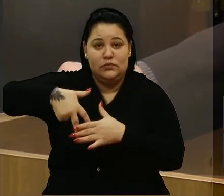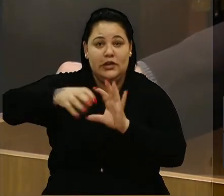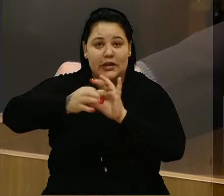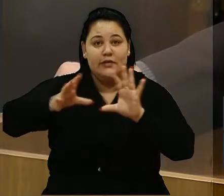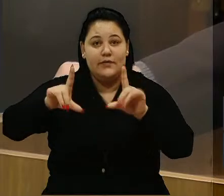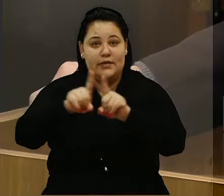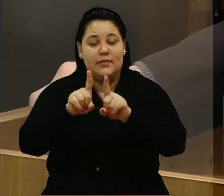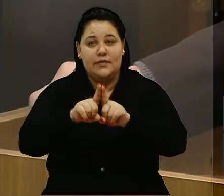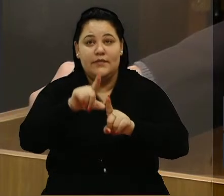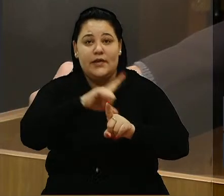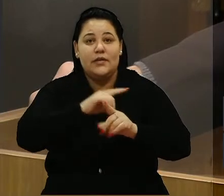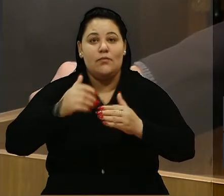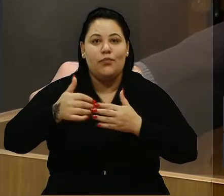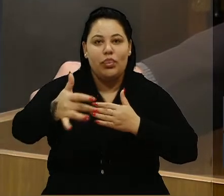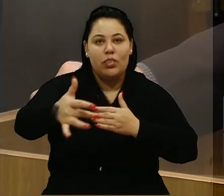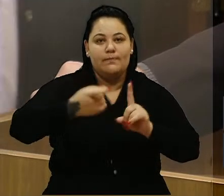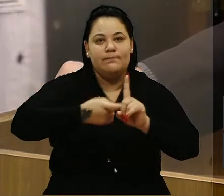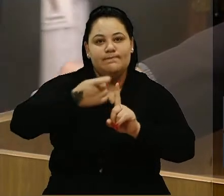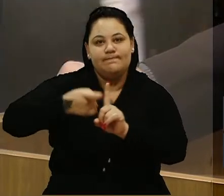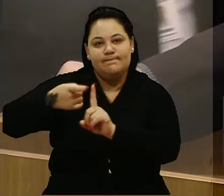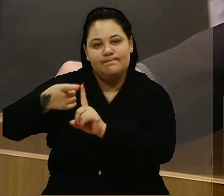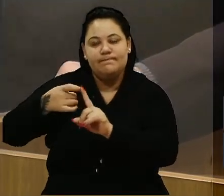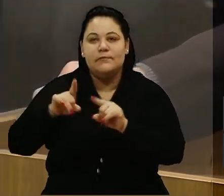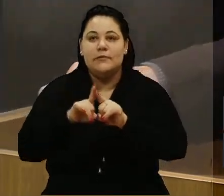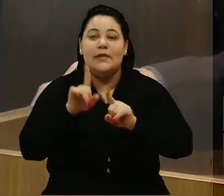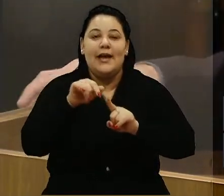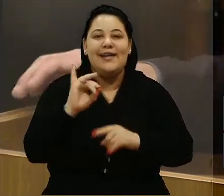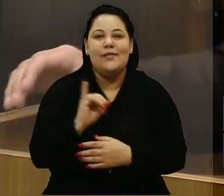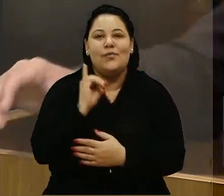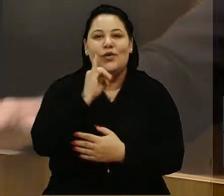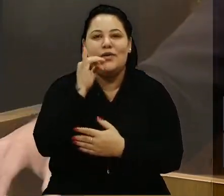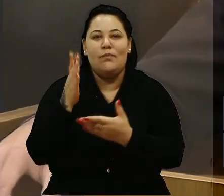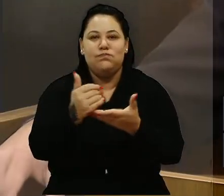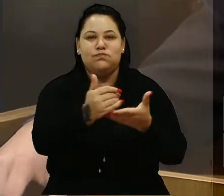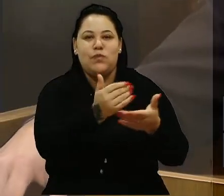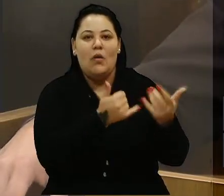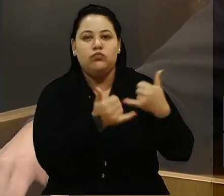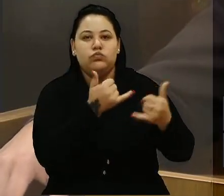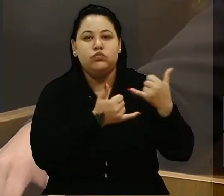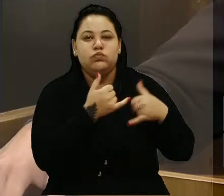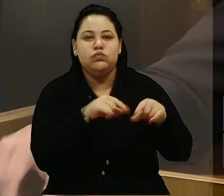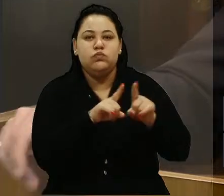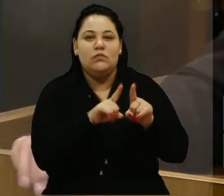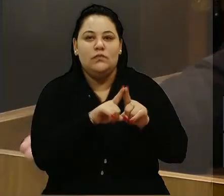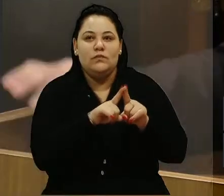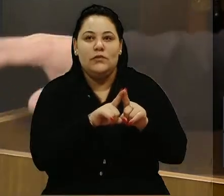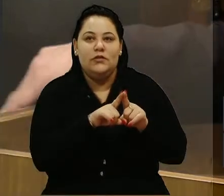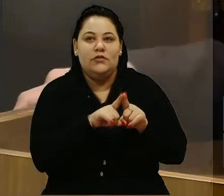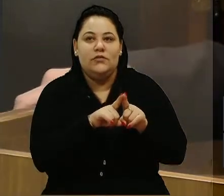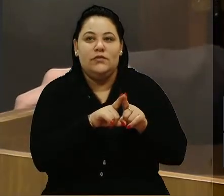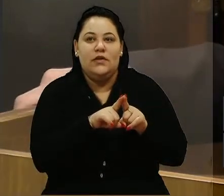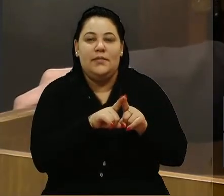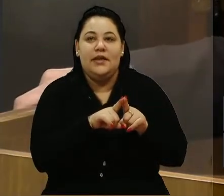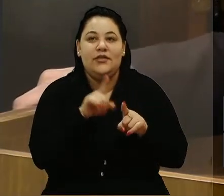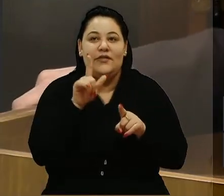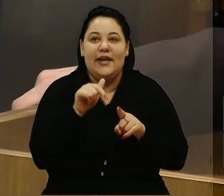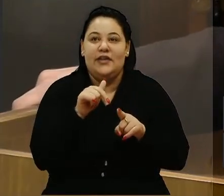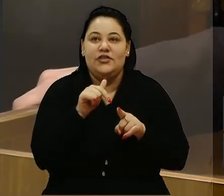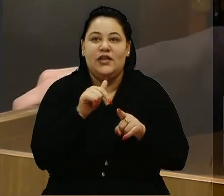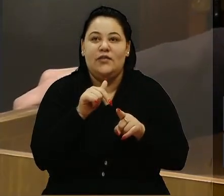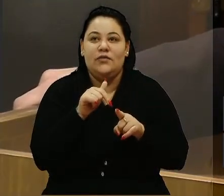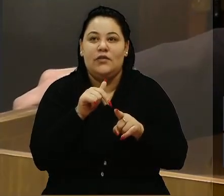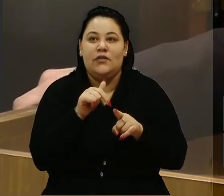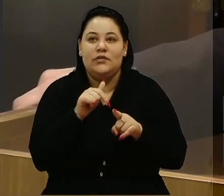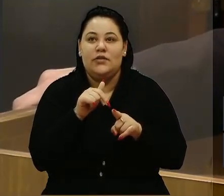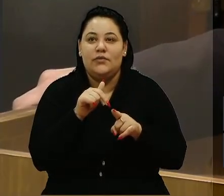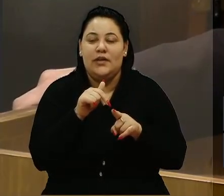vai ter nos próximos meses aí. Importante esses dados, né, essas informações para a gente poder estar aqui transparente